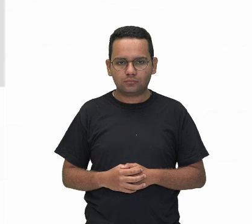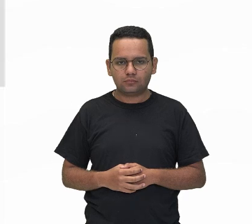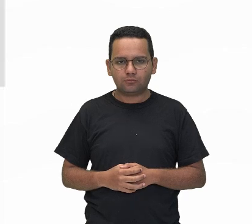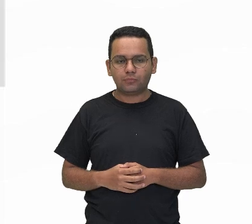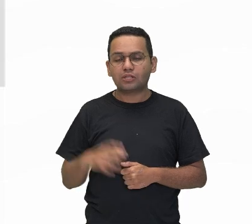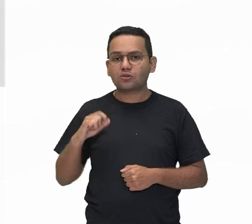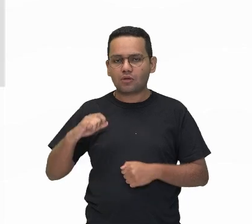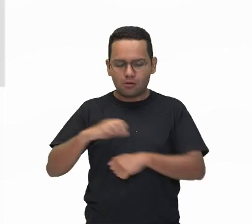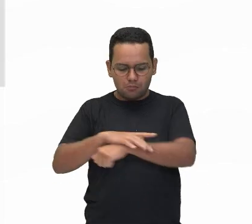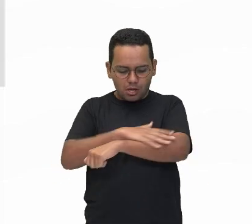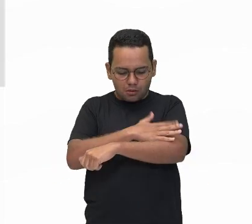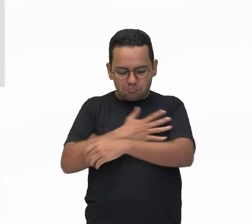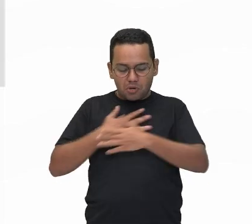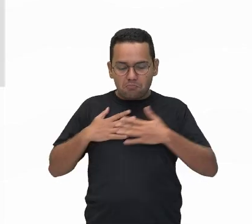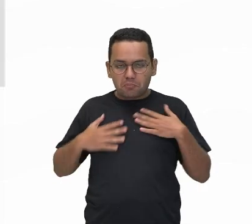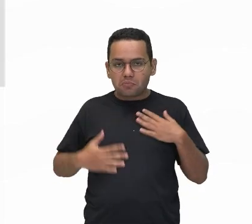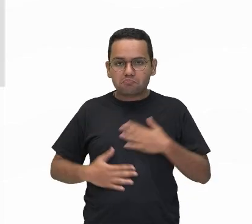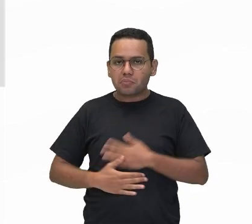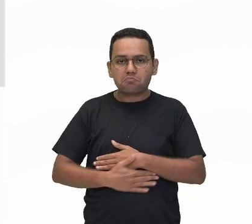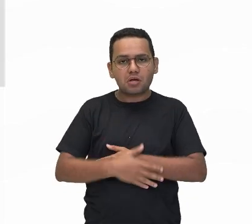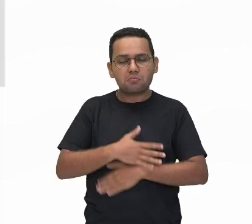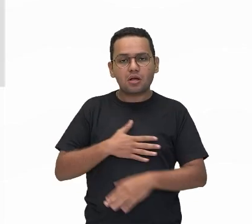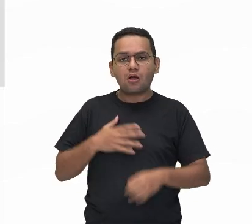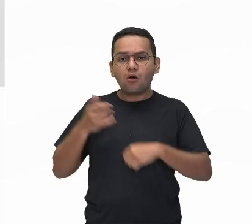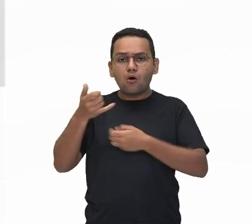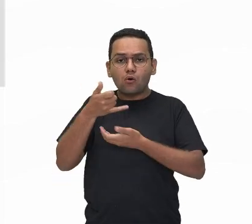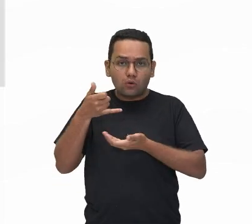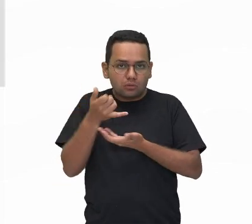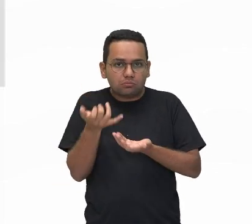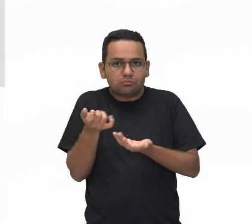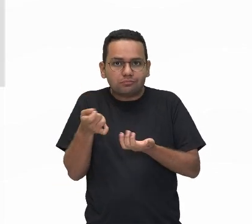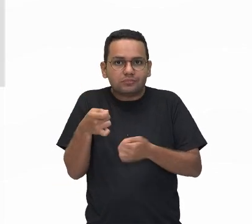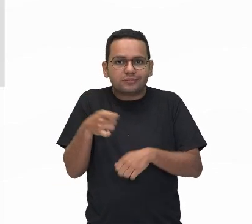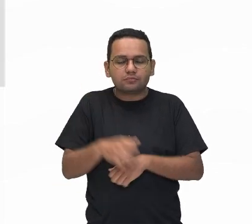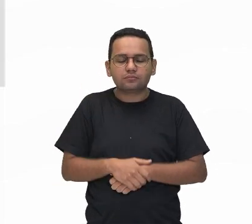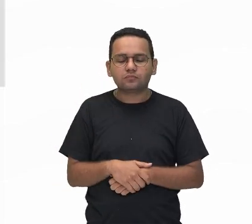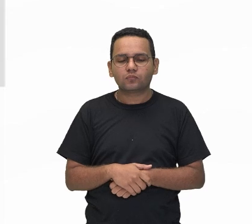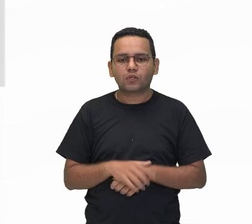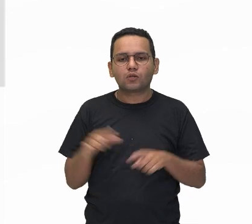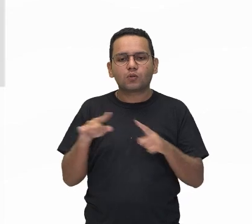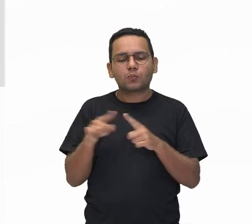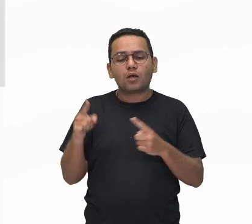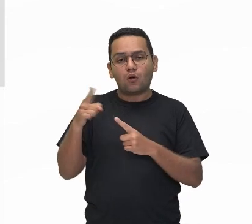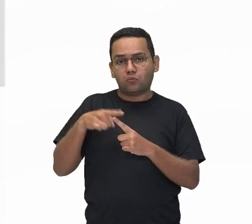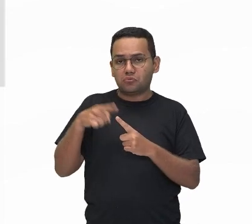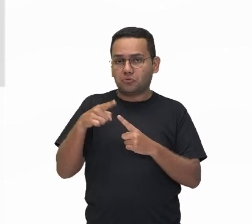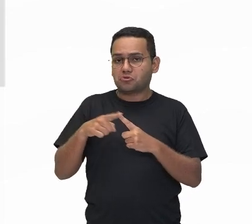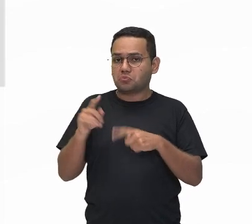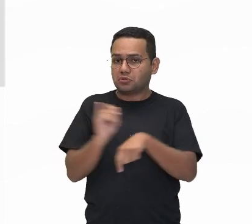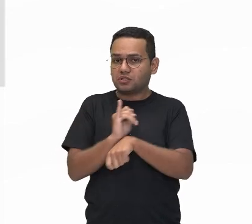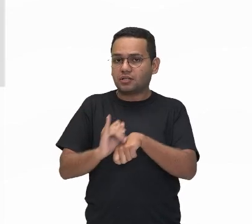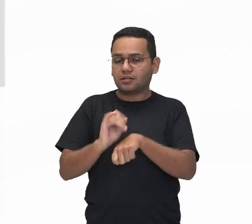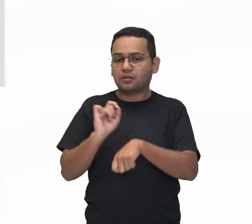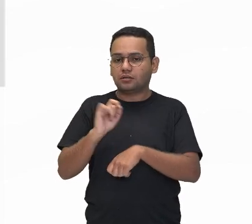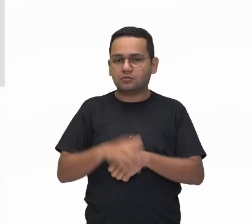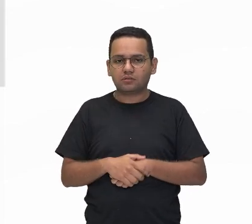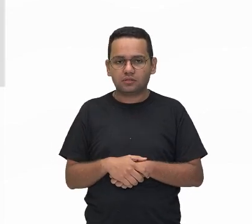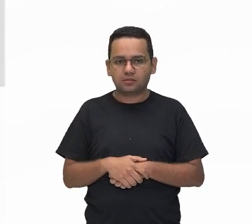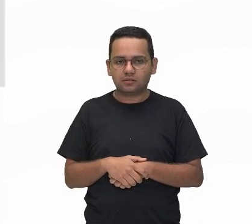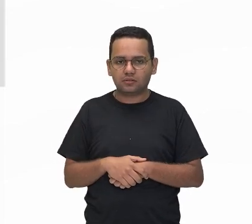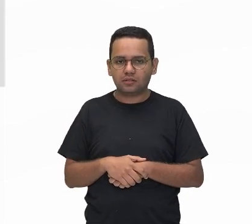todo o seu corpo. Lembra que eu falei que uma das técnicas utilizadas, empregadas durante a luta, era de travamento